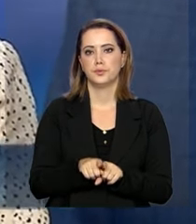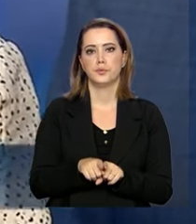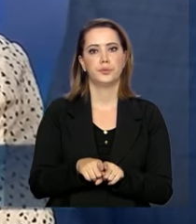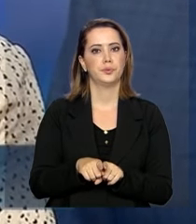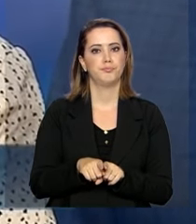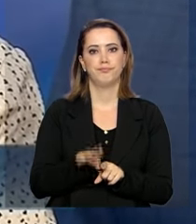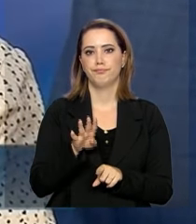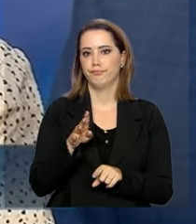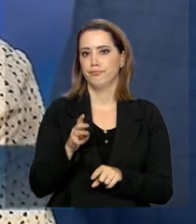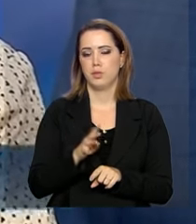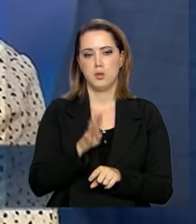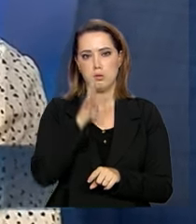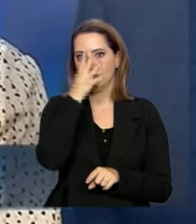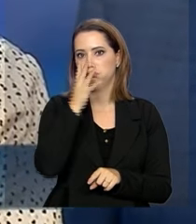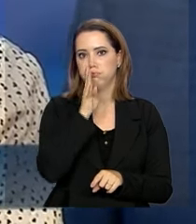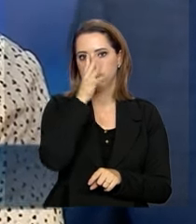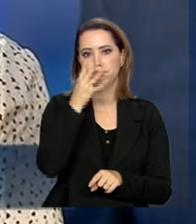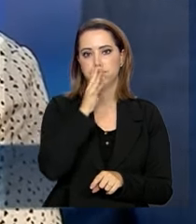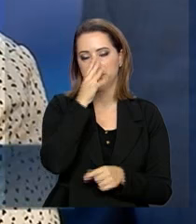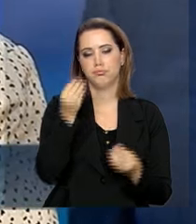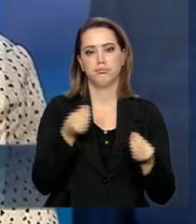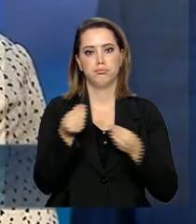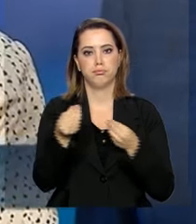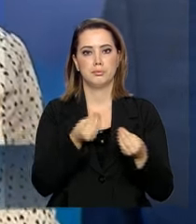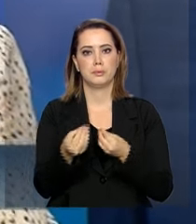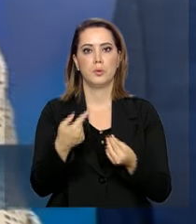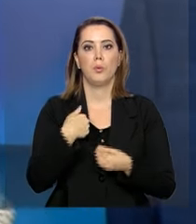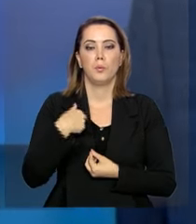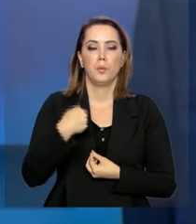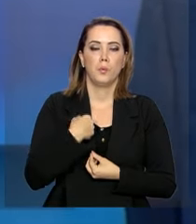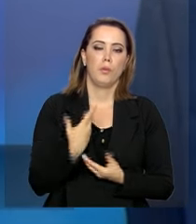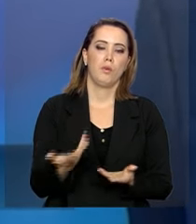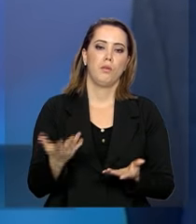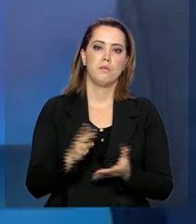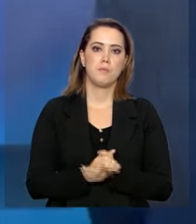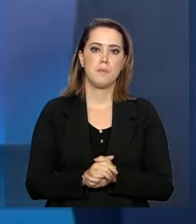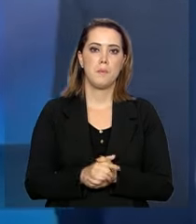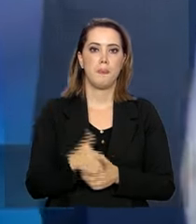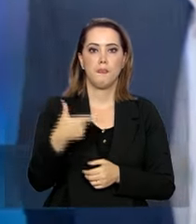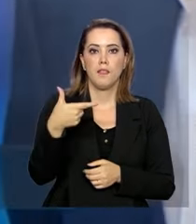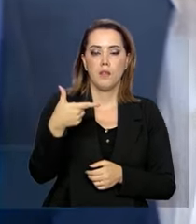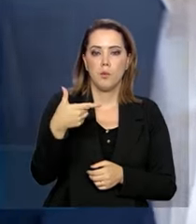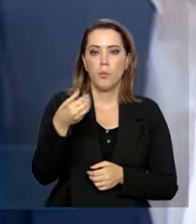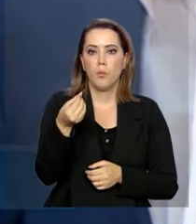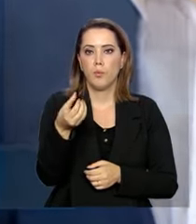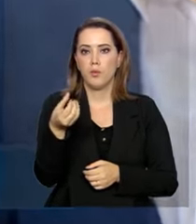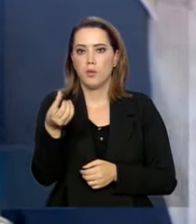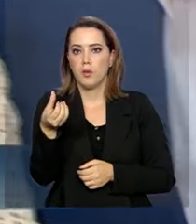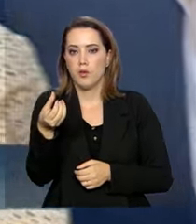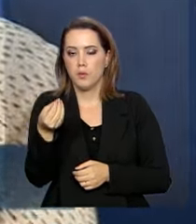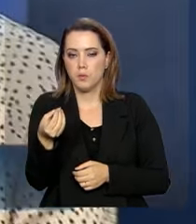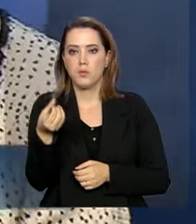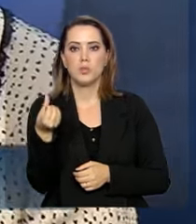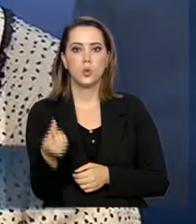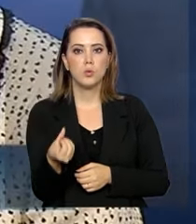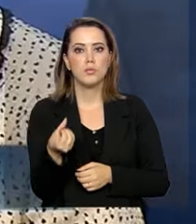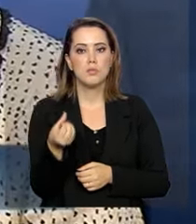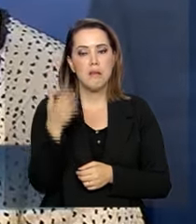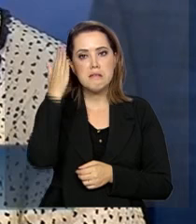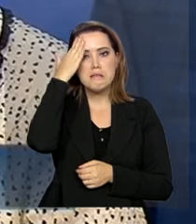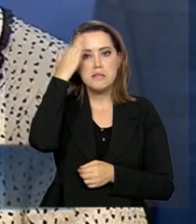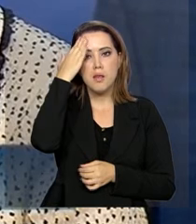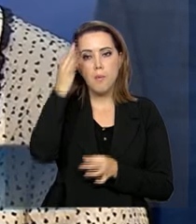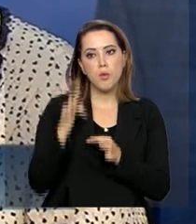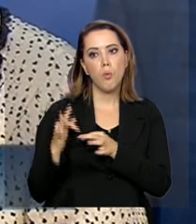absurdo supor que, de alguma forma, eu, em 2006, sabia o que